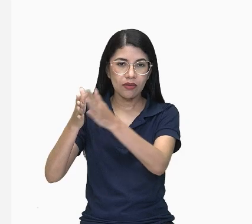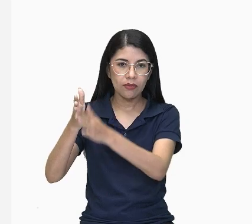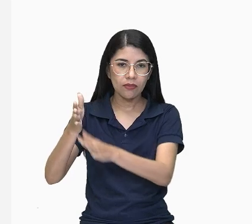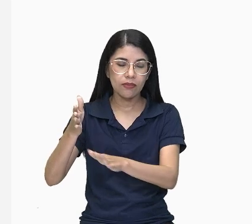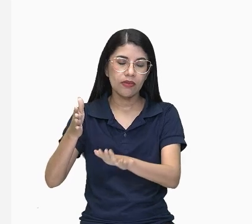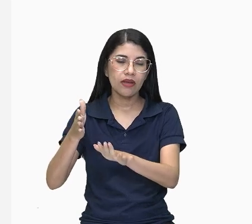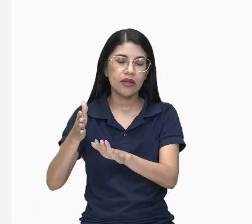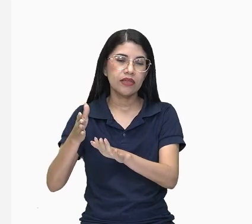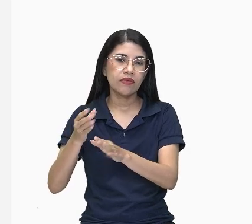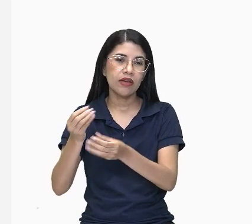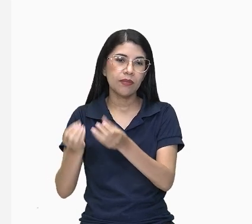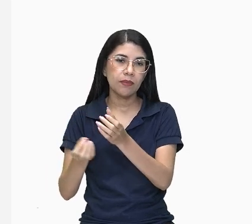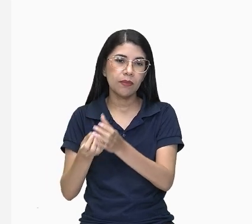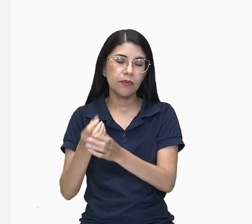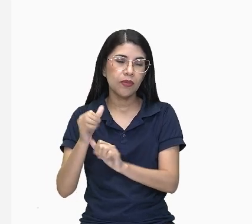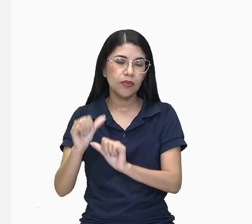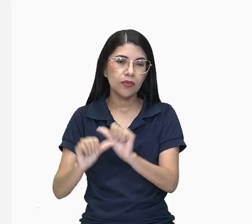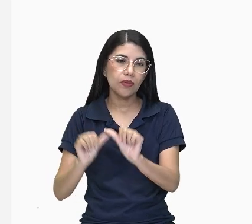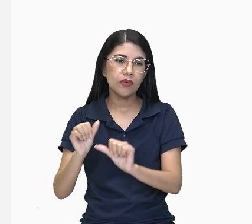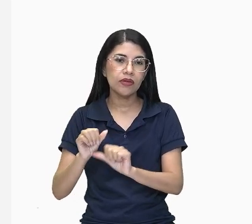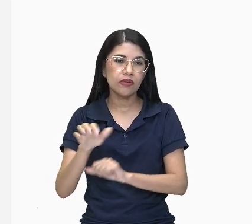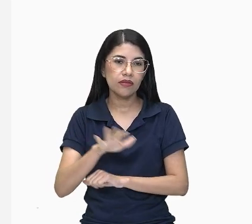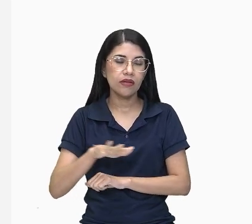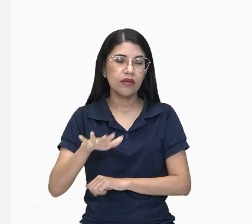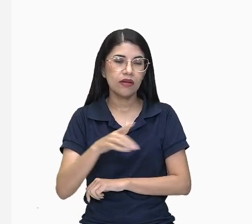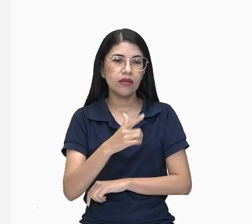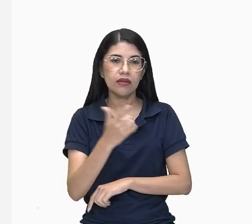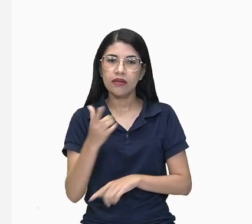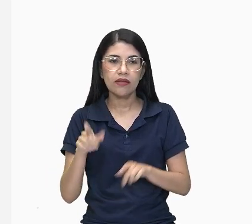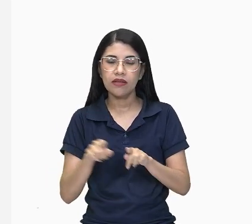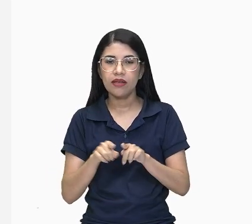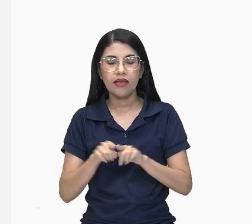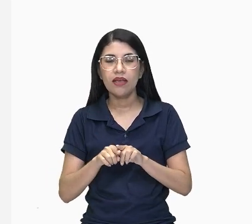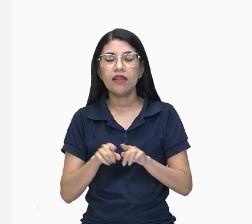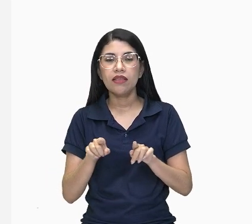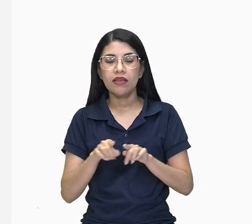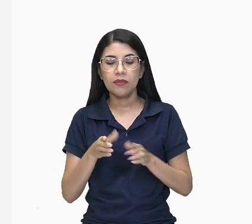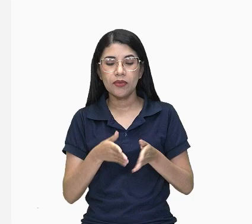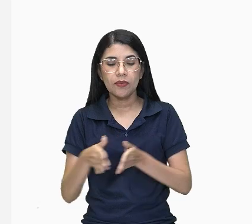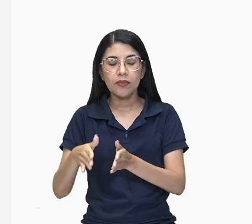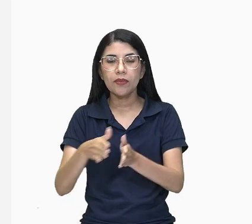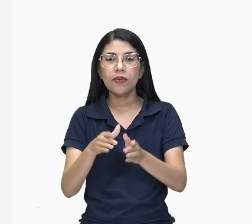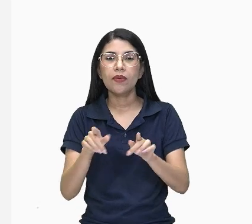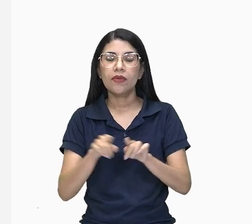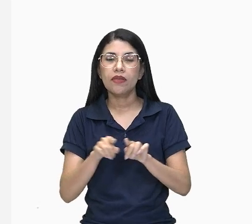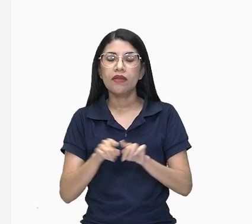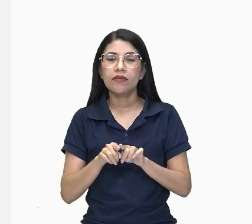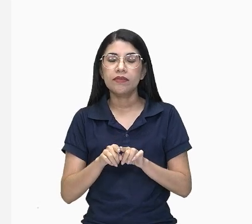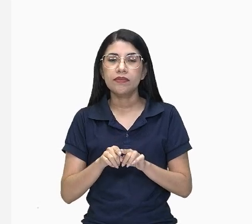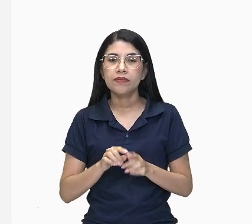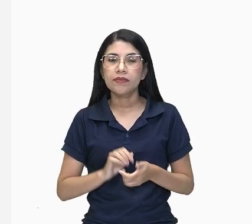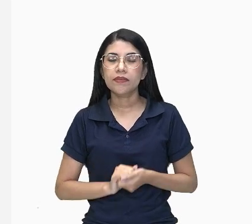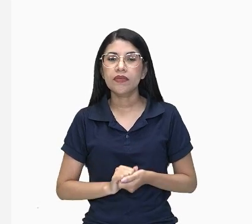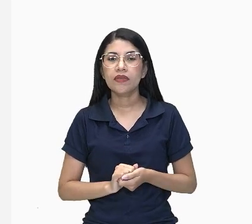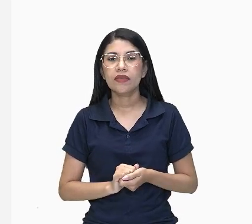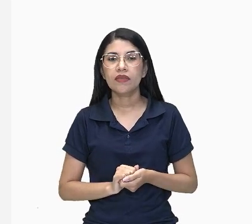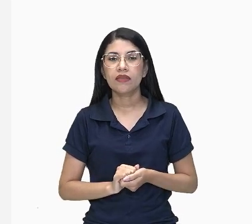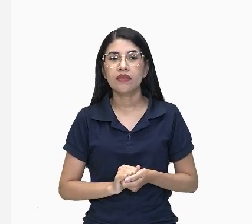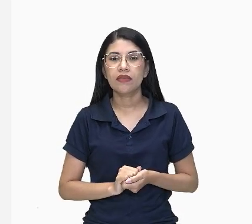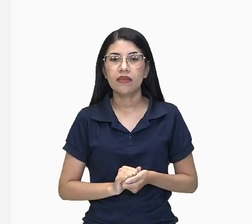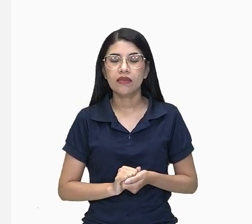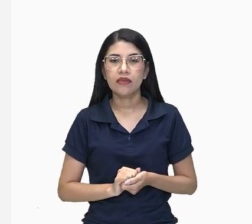vai recriando as paisagens a cada movimento do rio em seu trajeto. E aí nós vamos ter